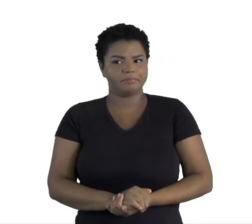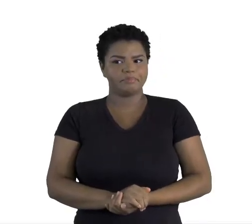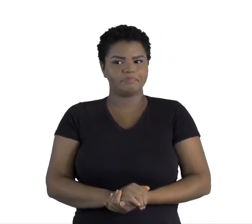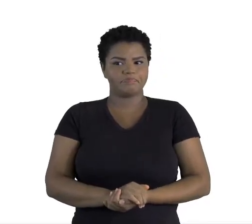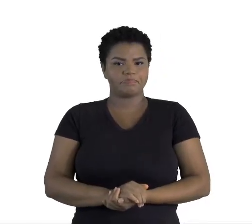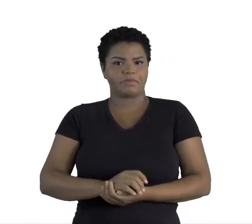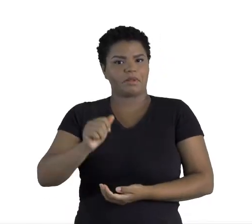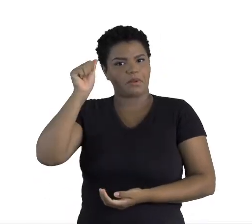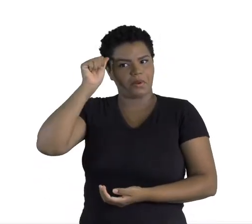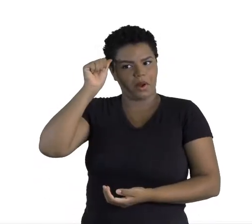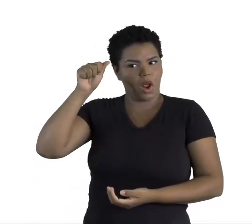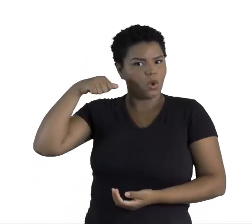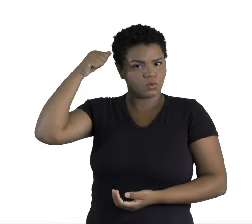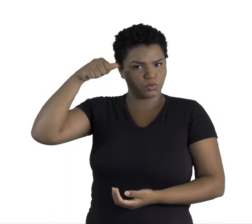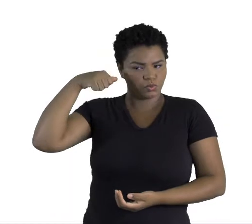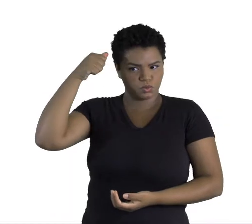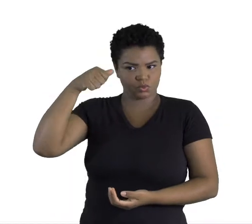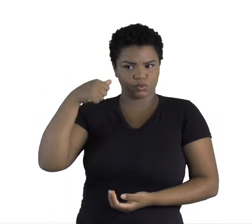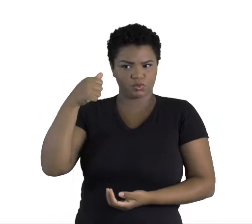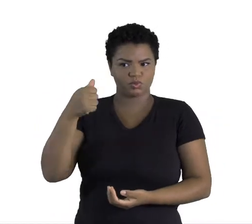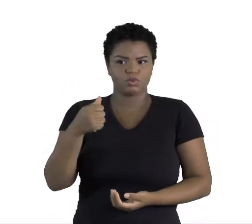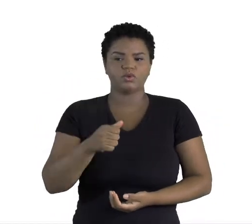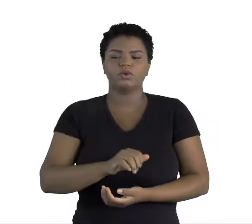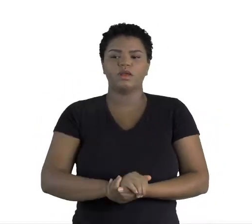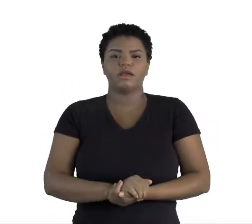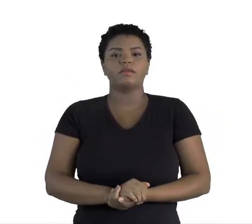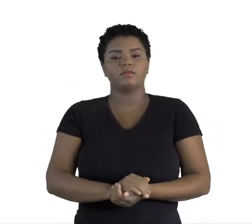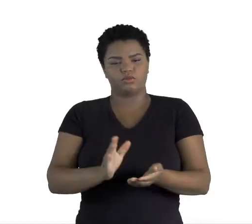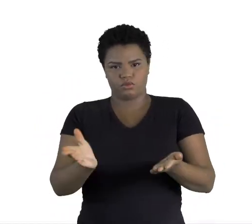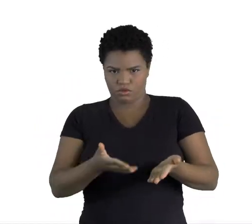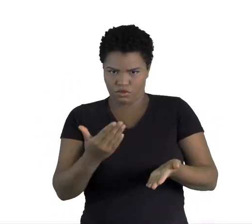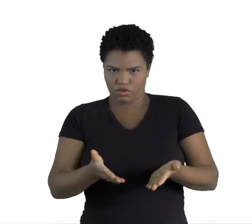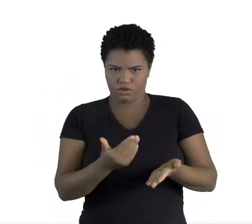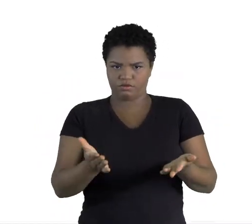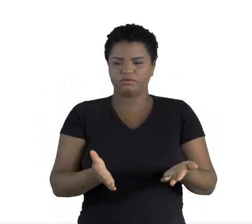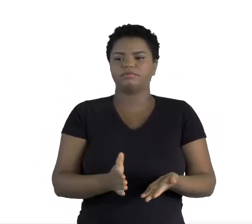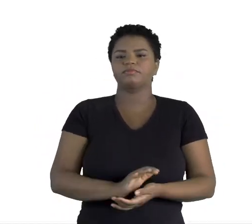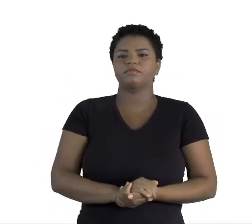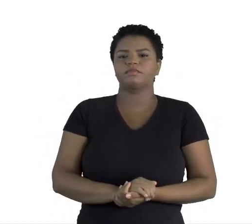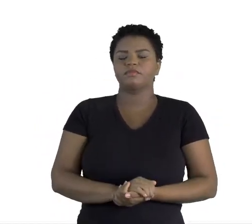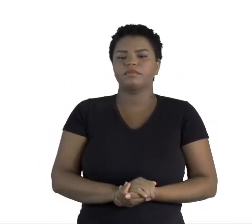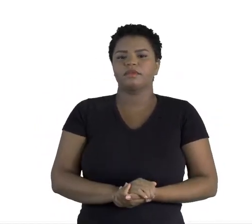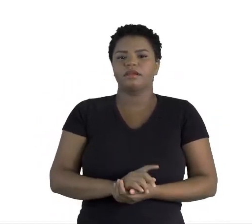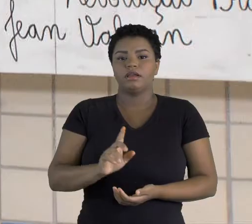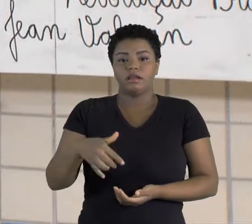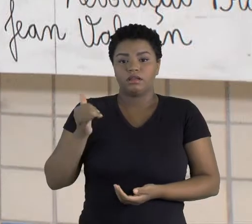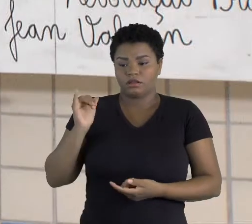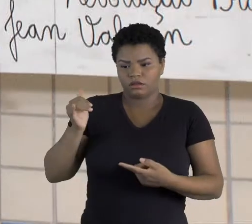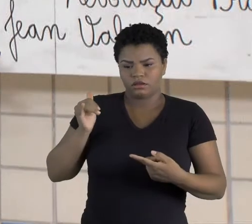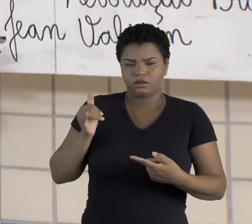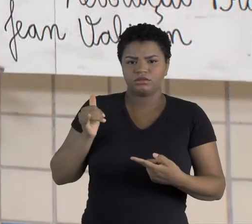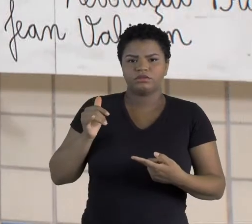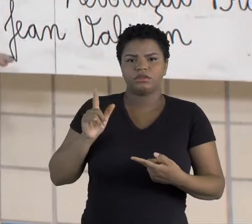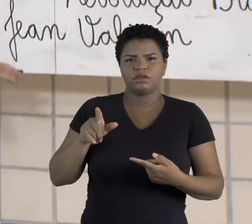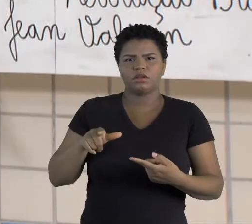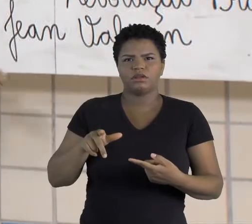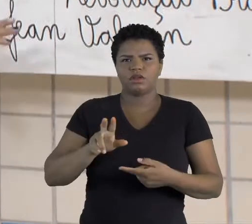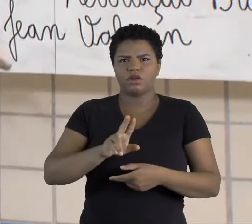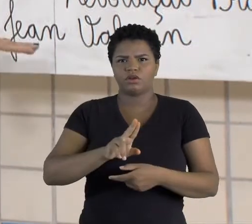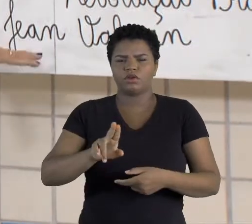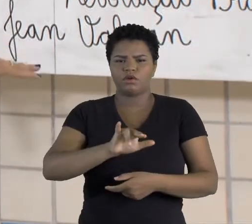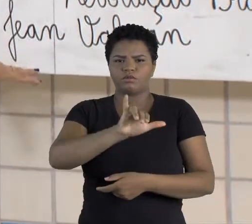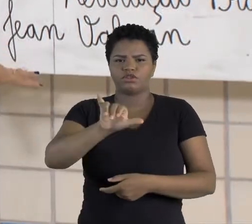protagonista da obra Os Miseráveis. Ele, que na narrativa, ele é chamado de